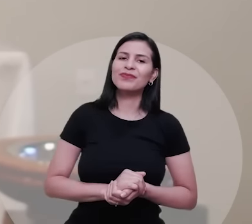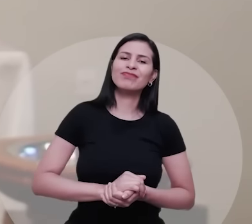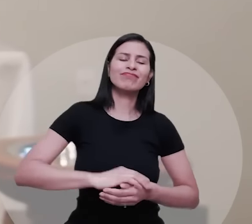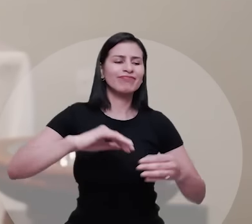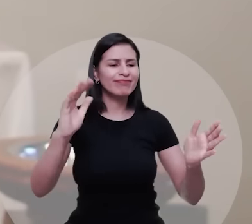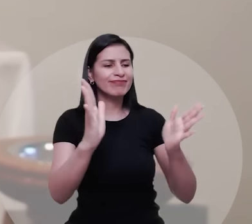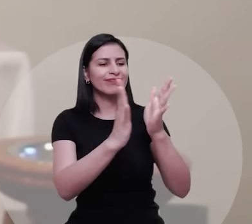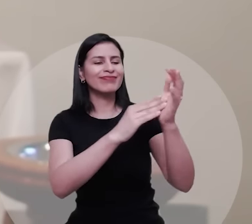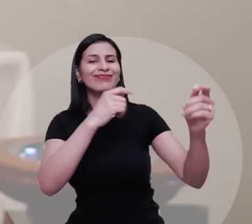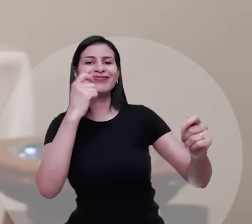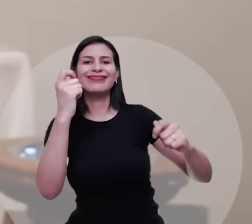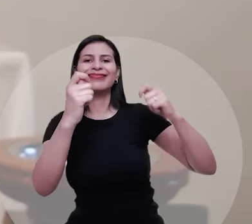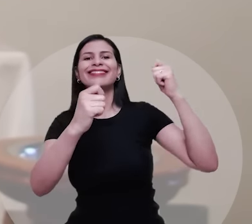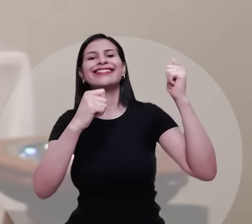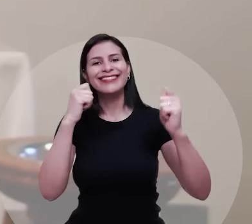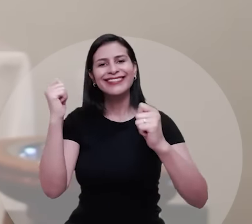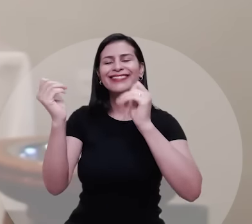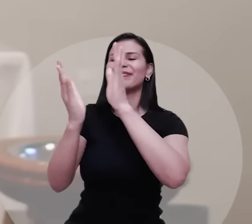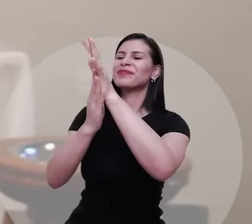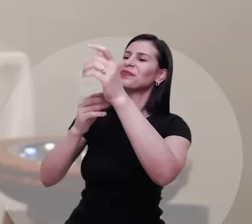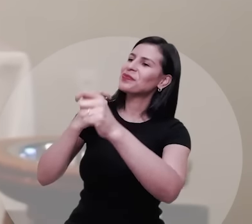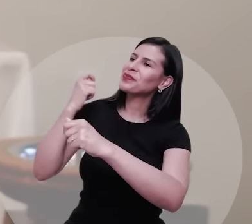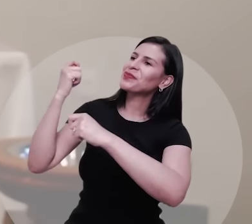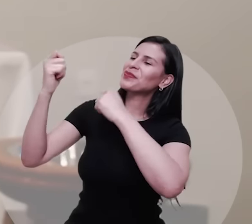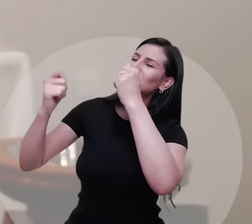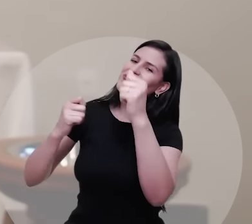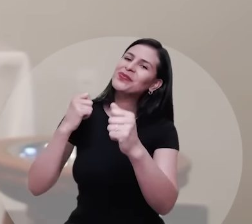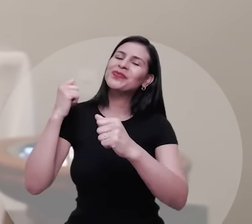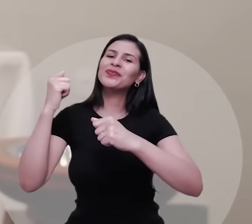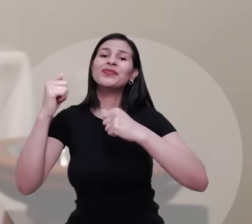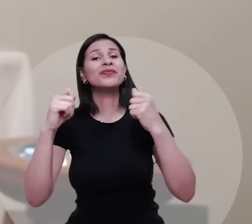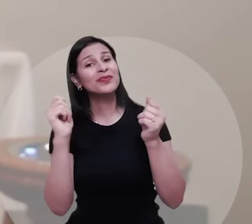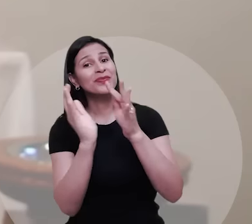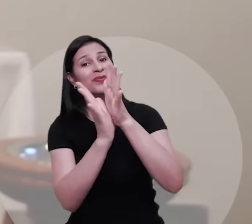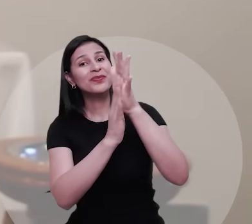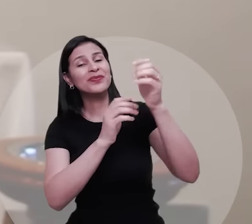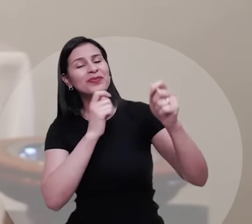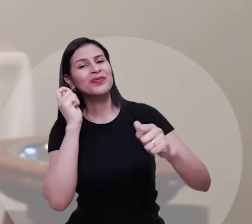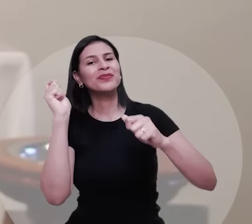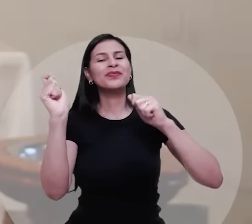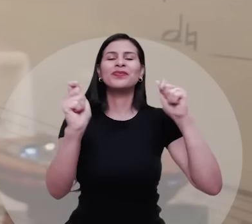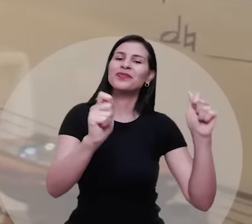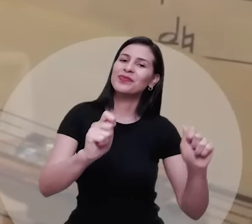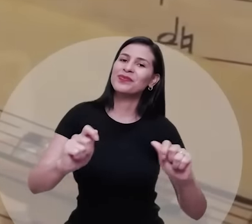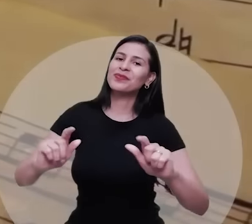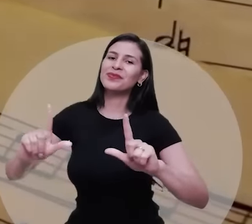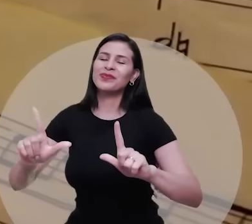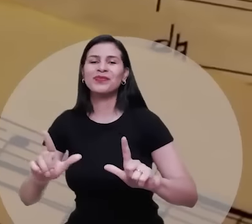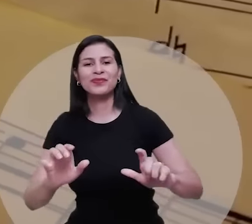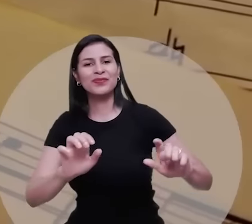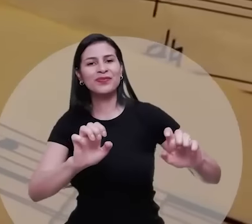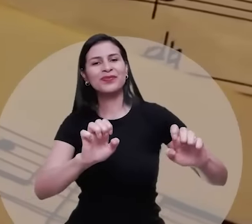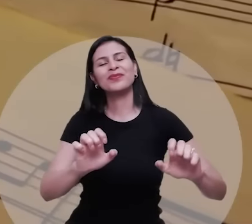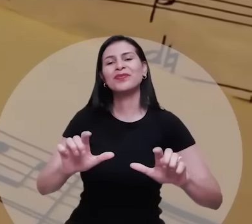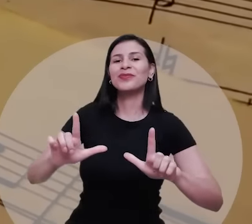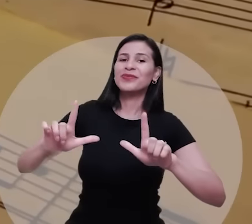aos nossos corações. Por Cristo Jesus é que oramos. Amém.